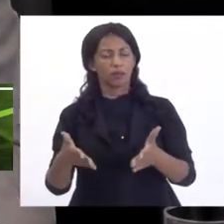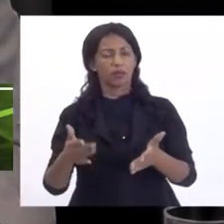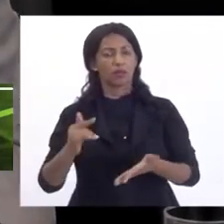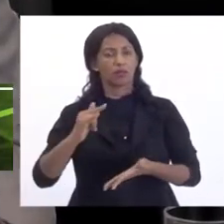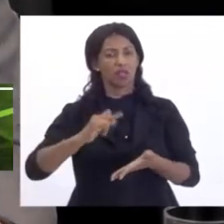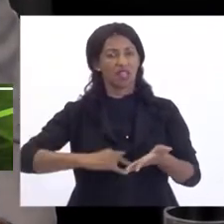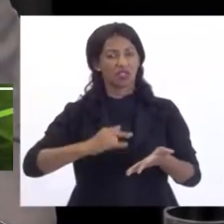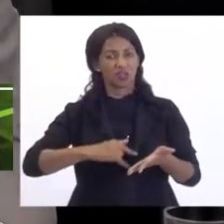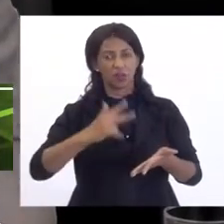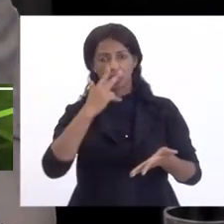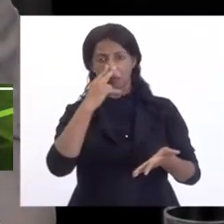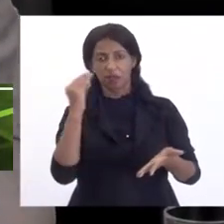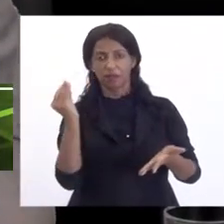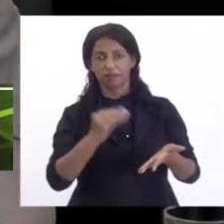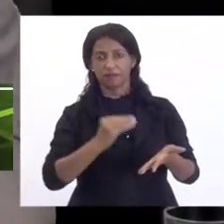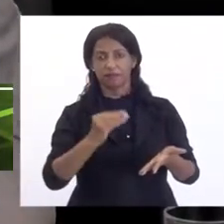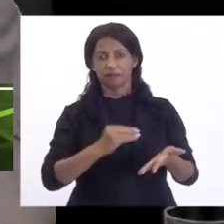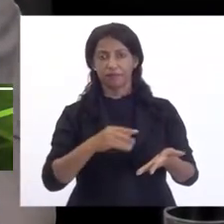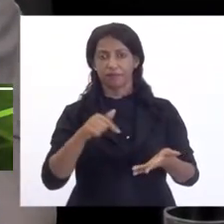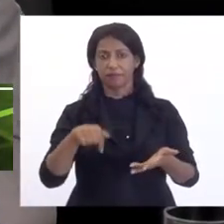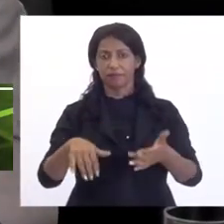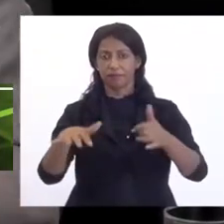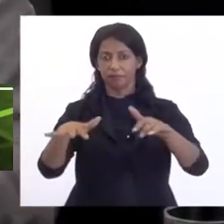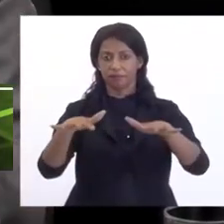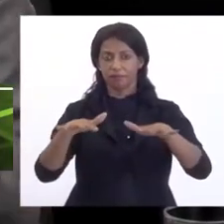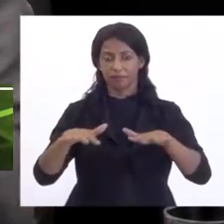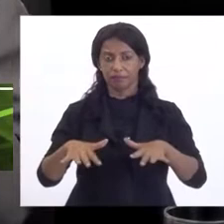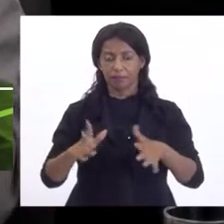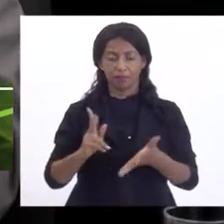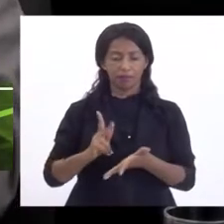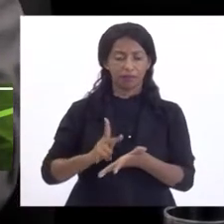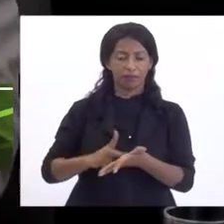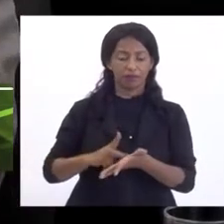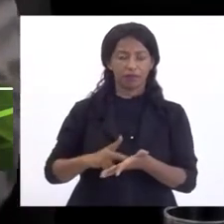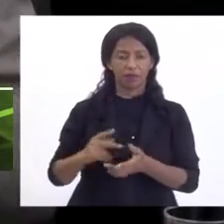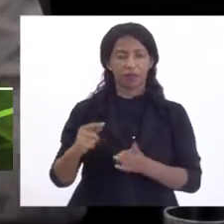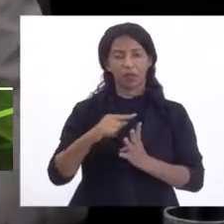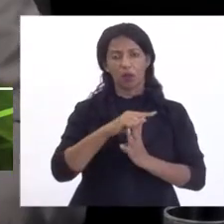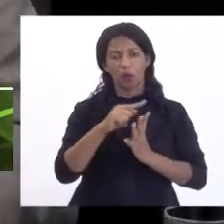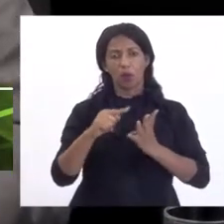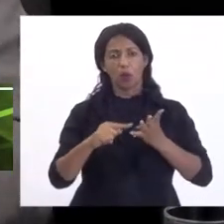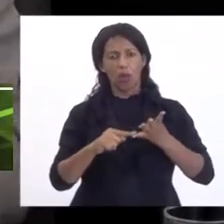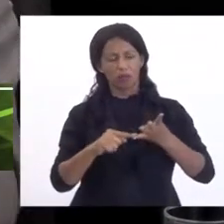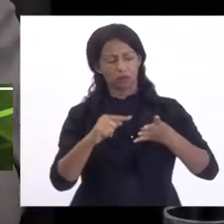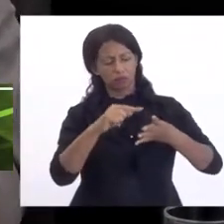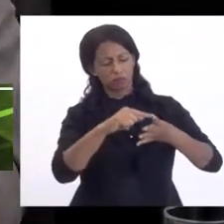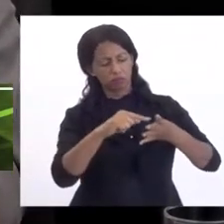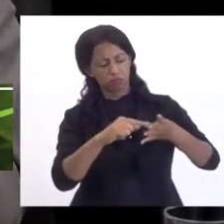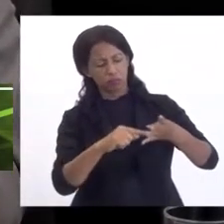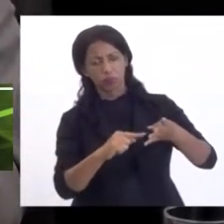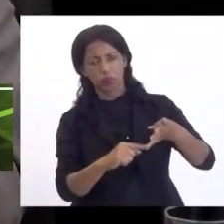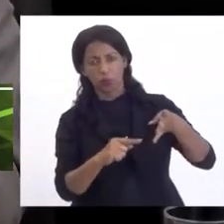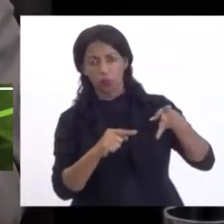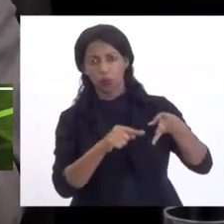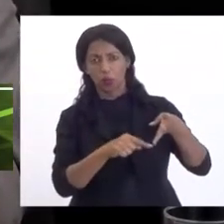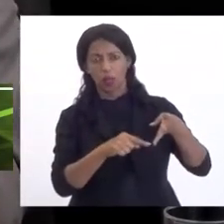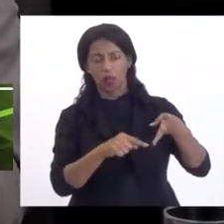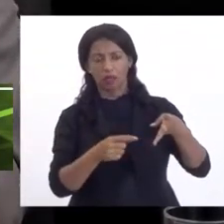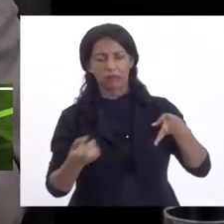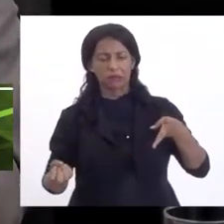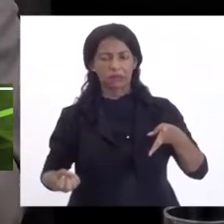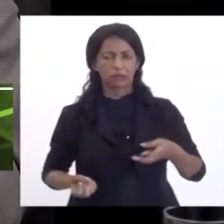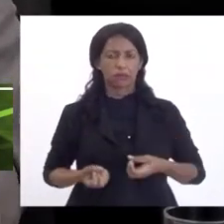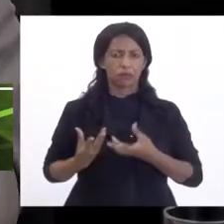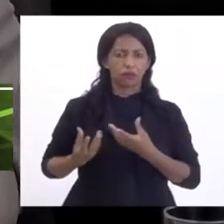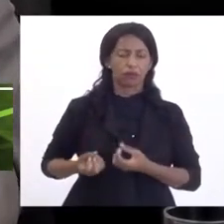sendo rejeitadas pelo plenário. Na realidade, foram quatro itens que